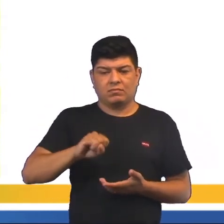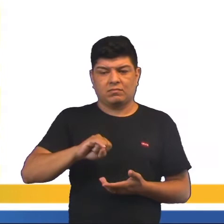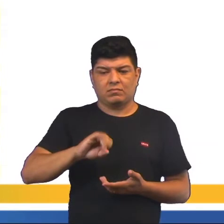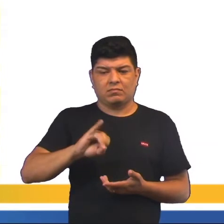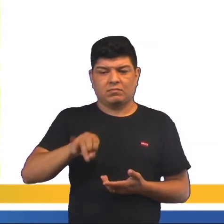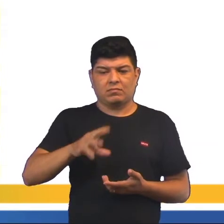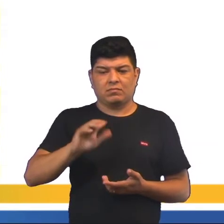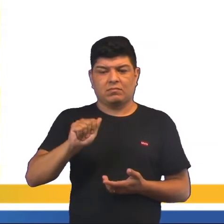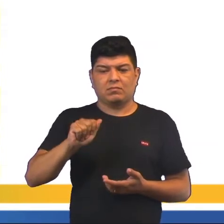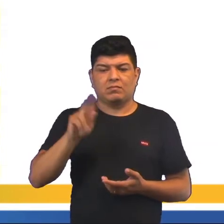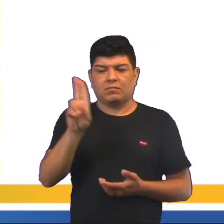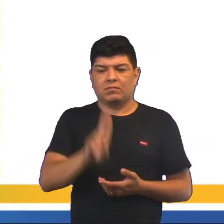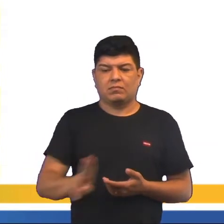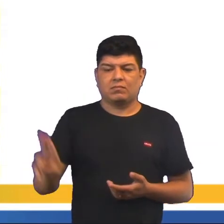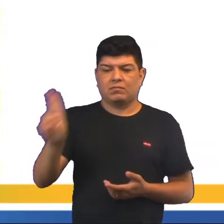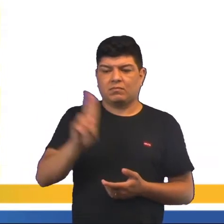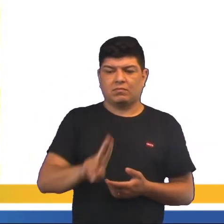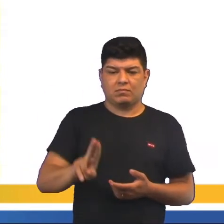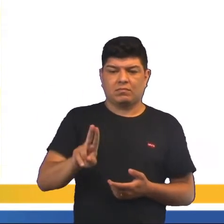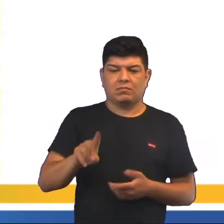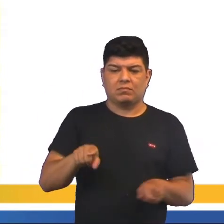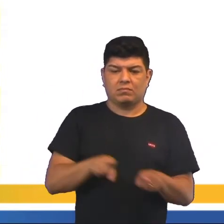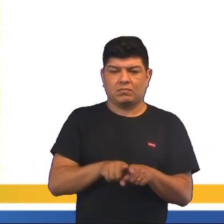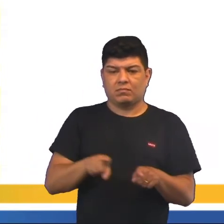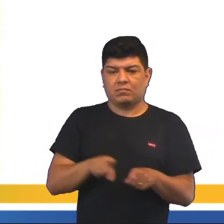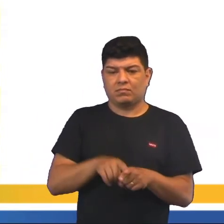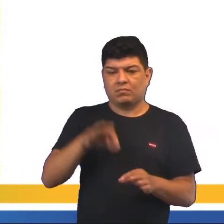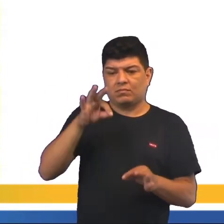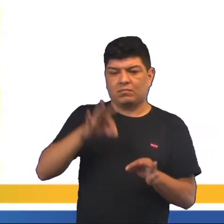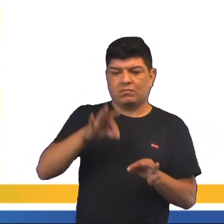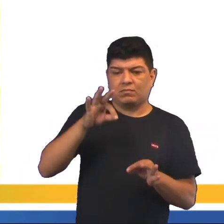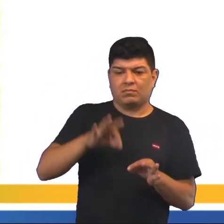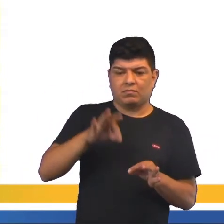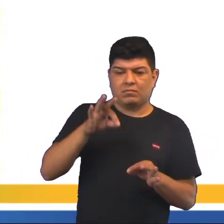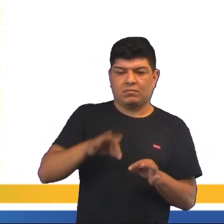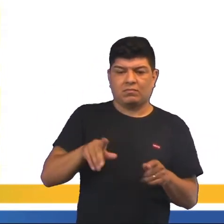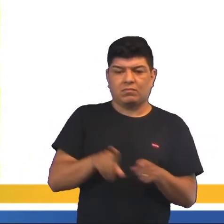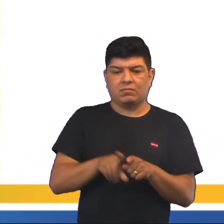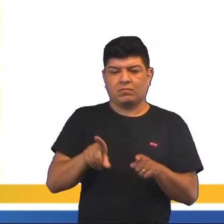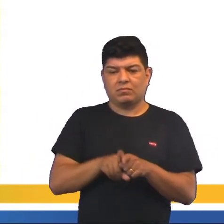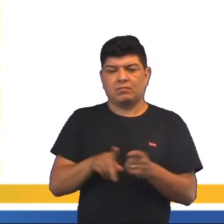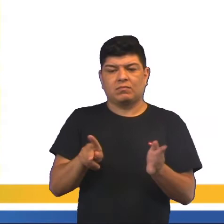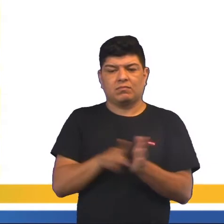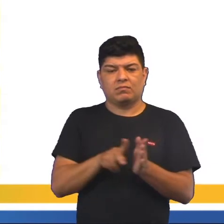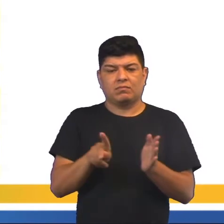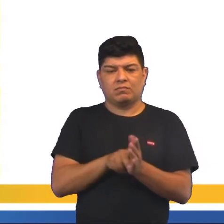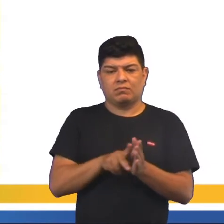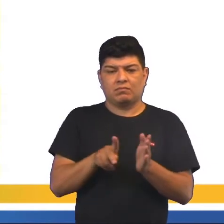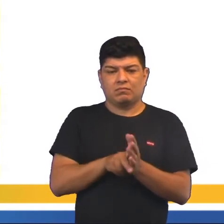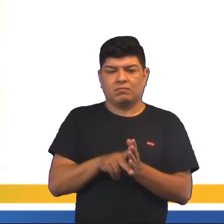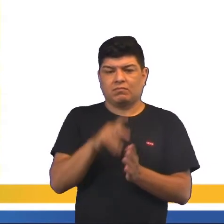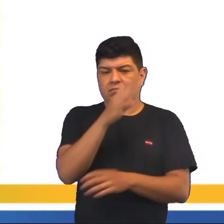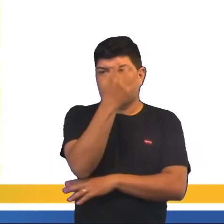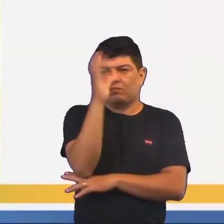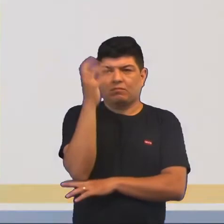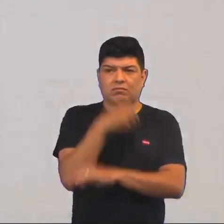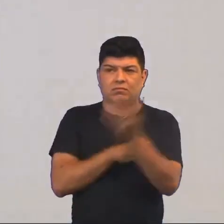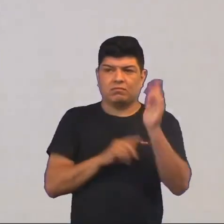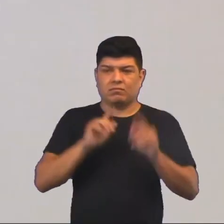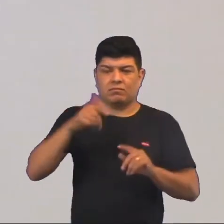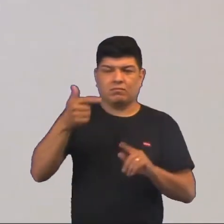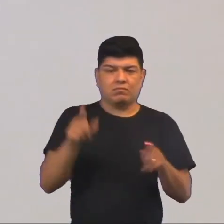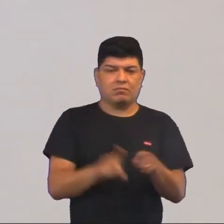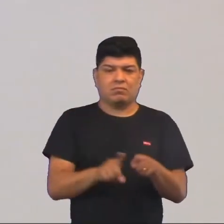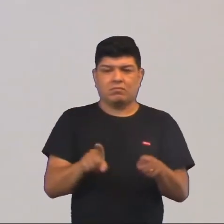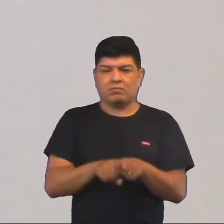da utilização de mate, né? Utilização de mate que é usado dessa floresta. Em outras